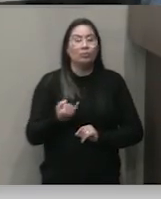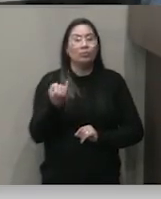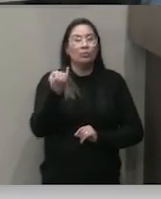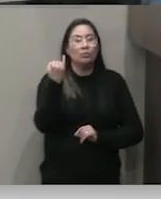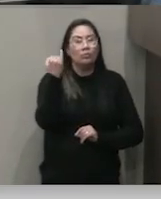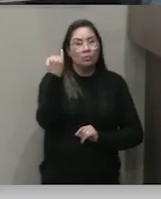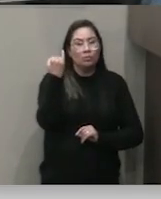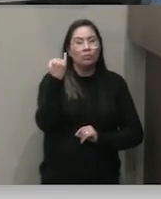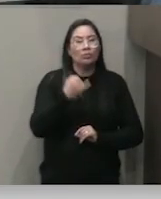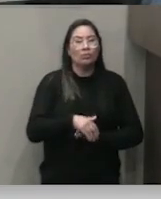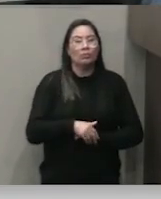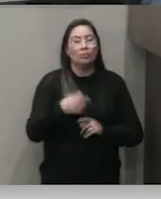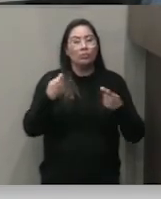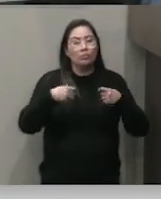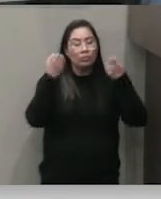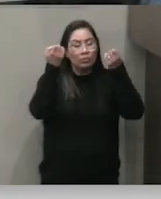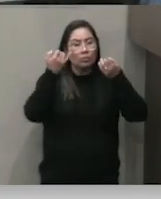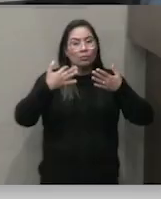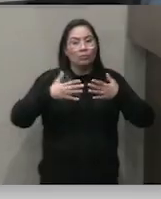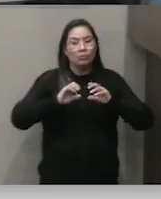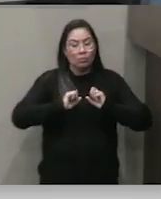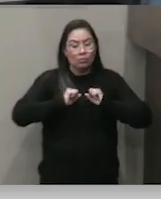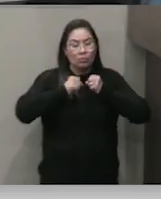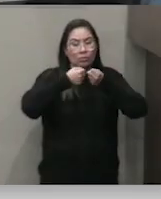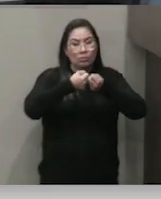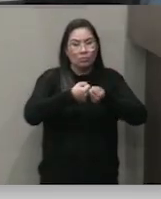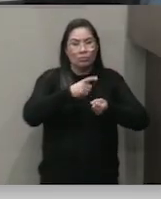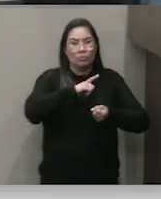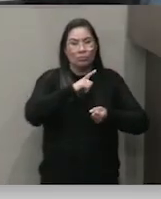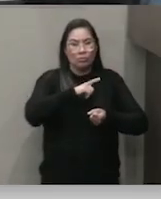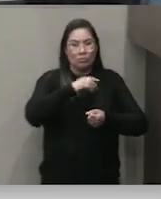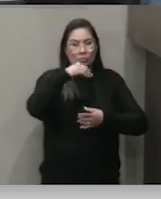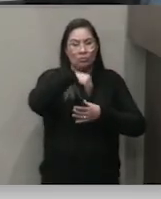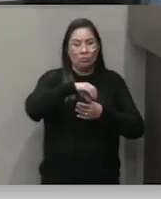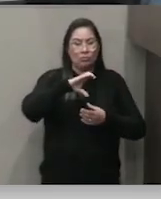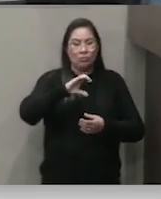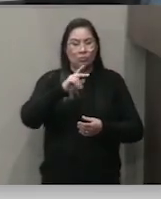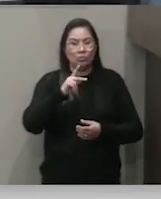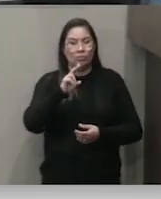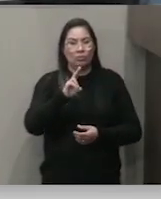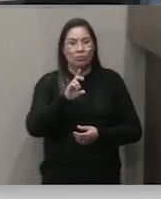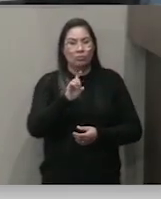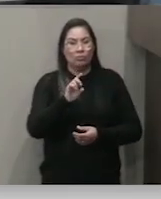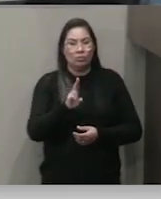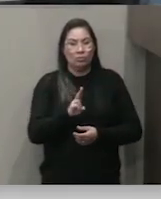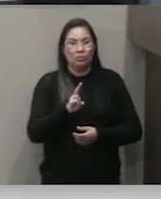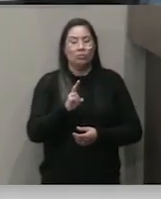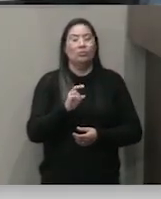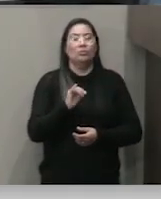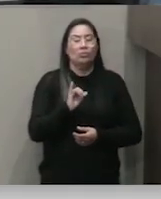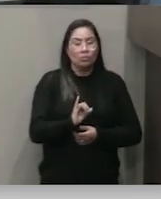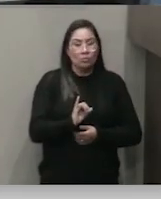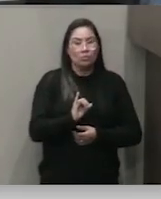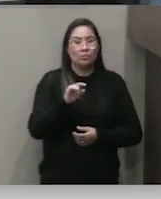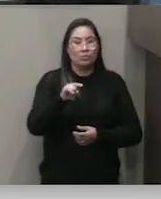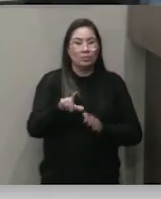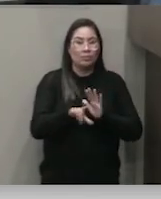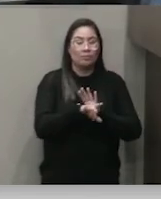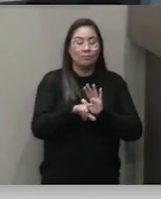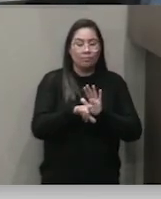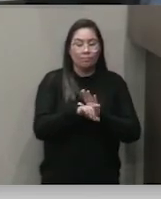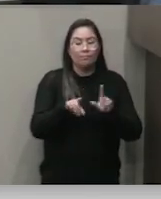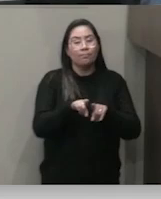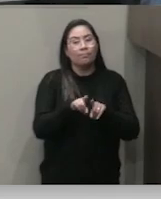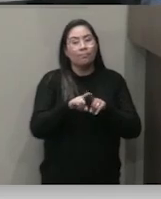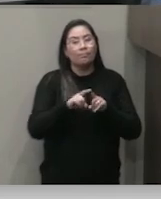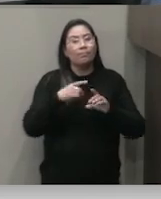importante deixar claro o esforço que teve dentro da CPDUI, o processo coletivo de construção desta lei e o quanto